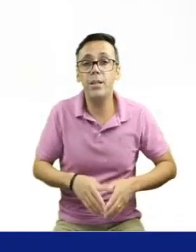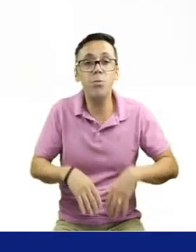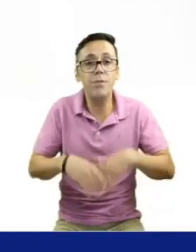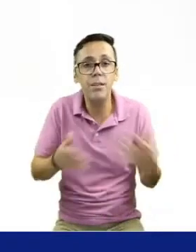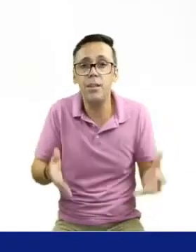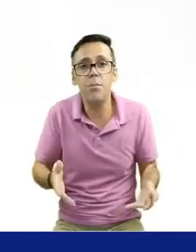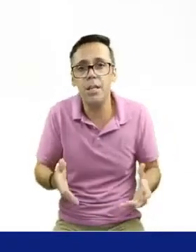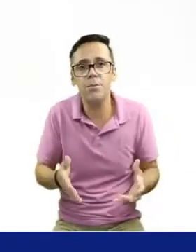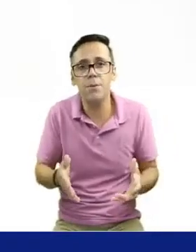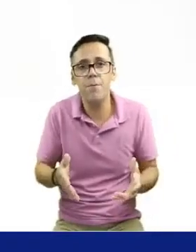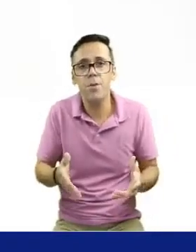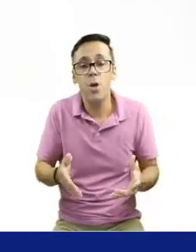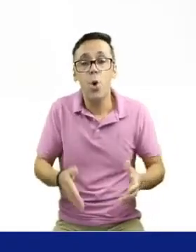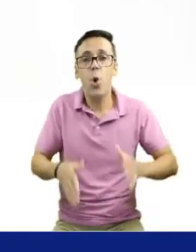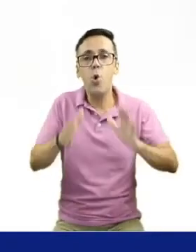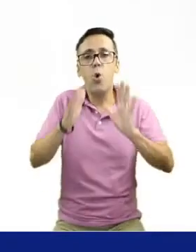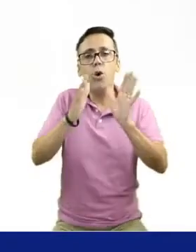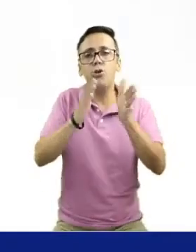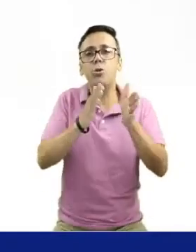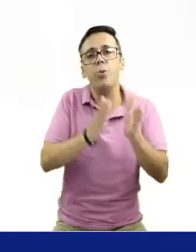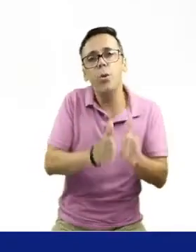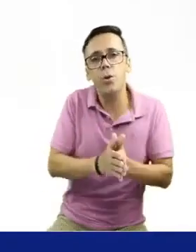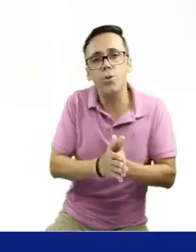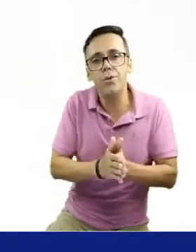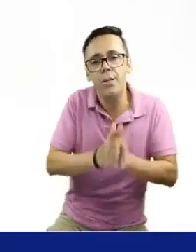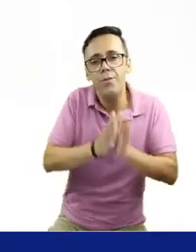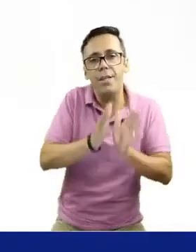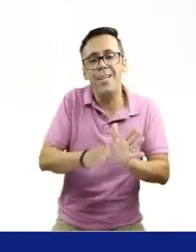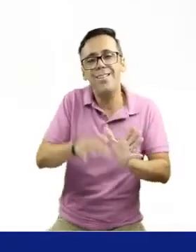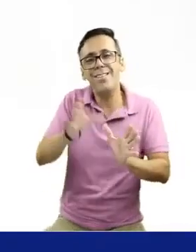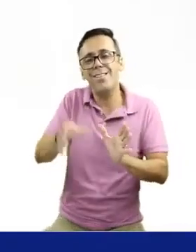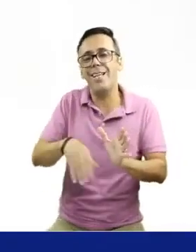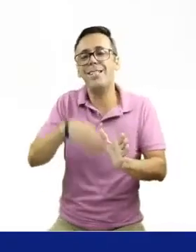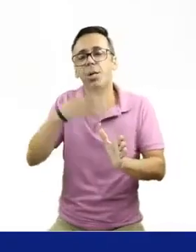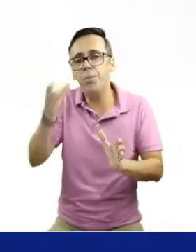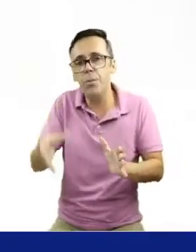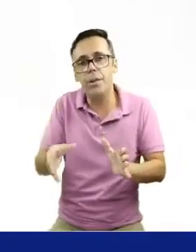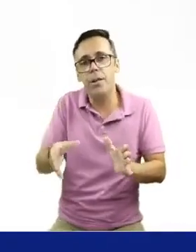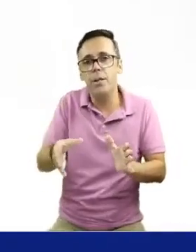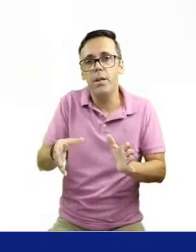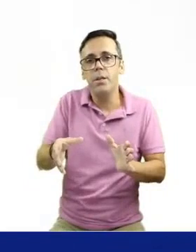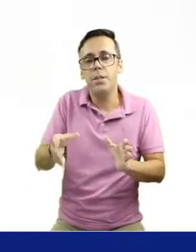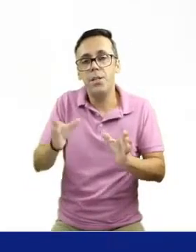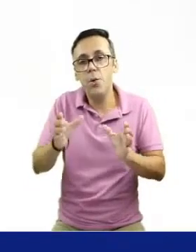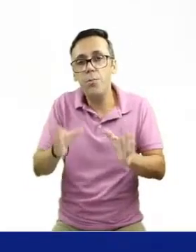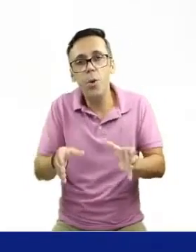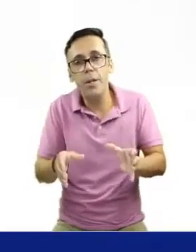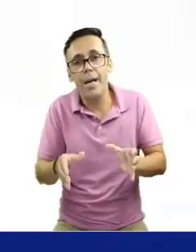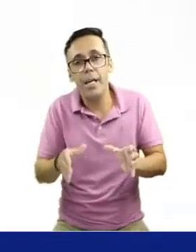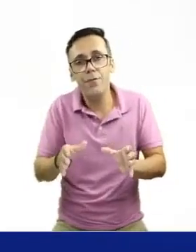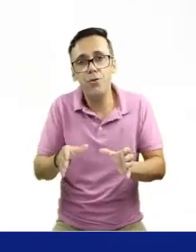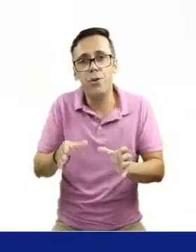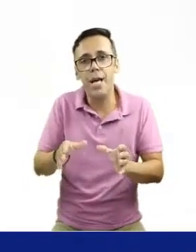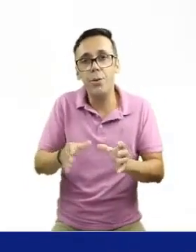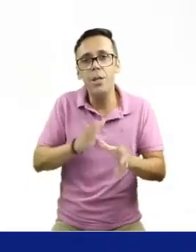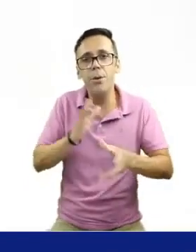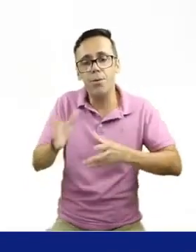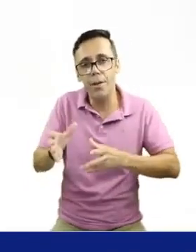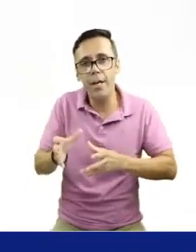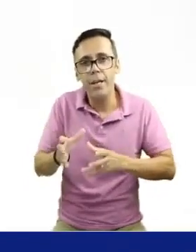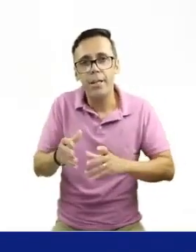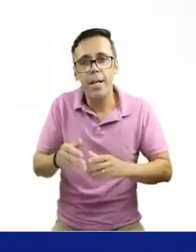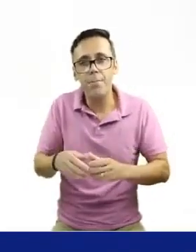tem por que não tem que ser mesmo concursos públicos é diferente de seleção pública seleção pública aquele